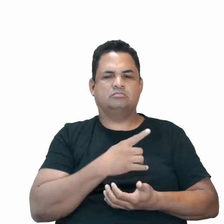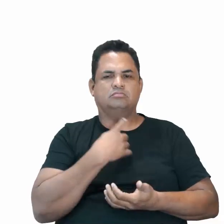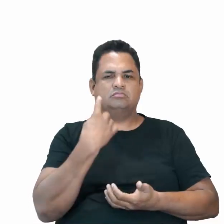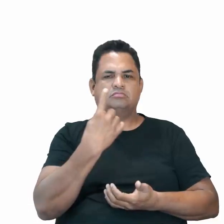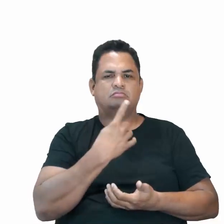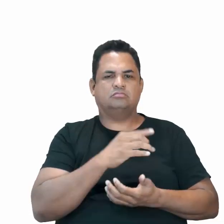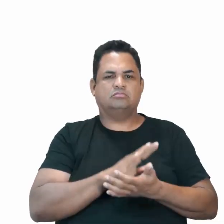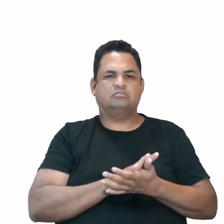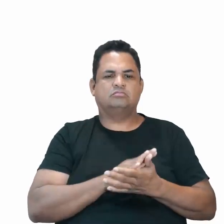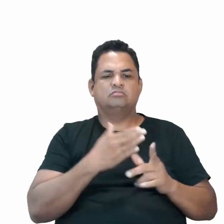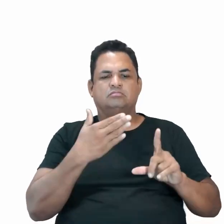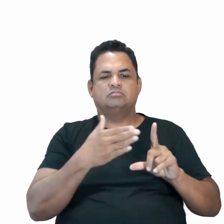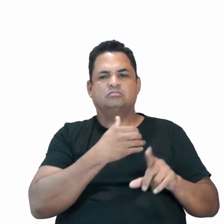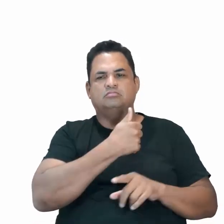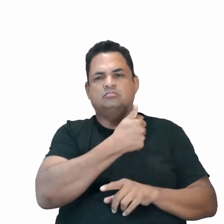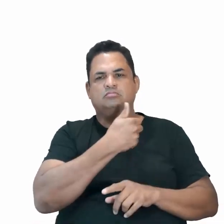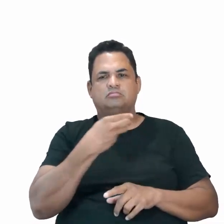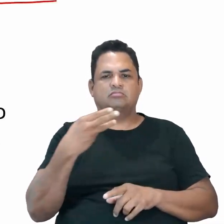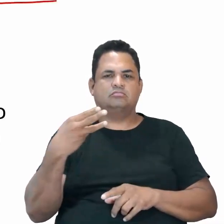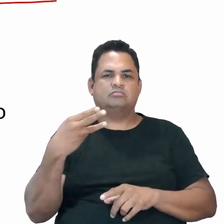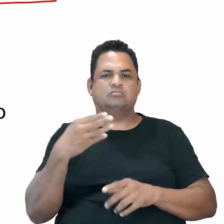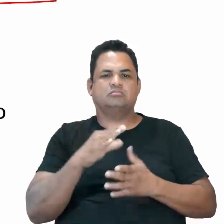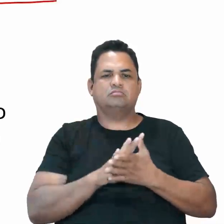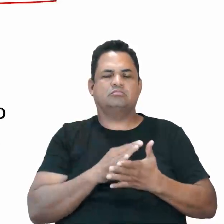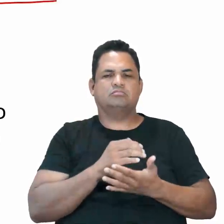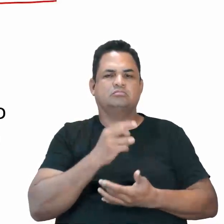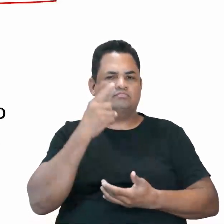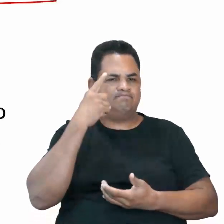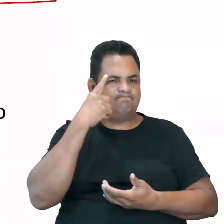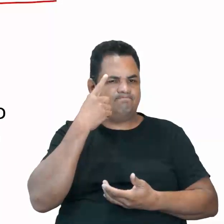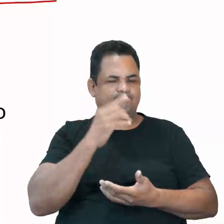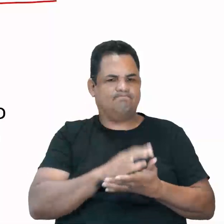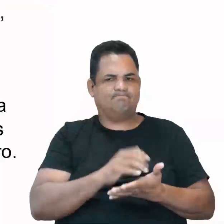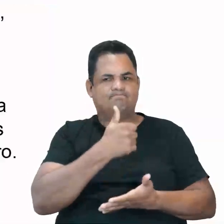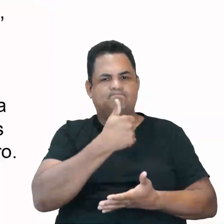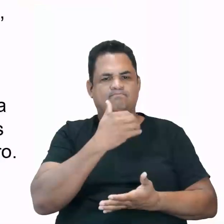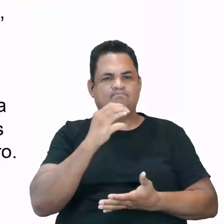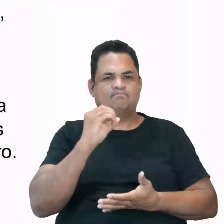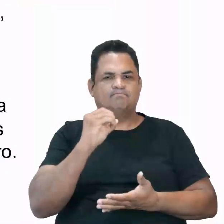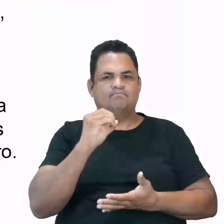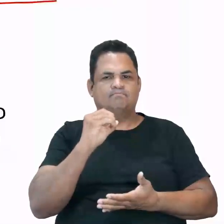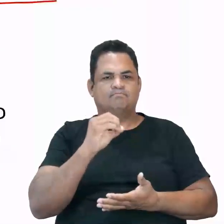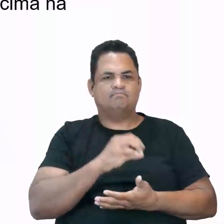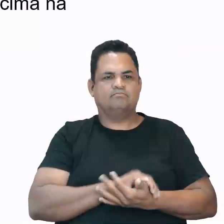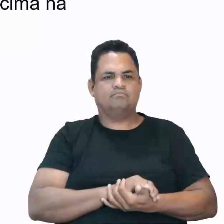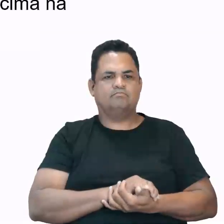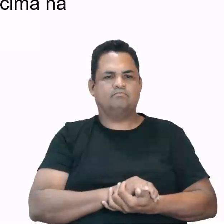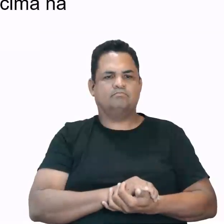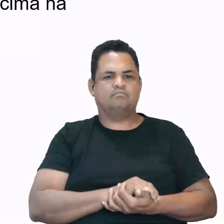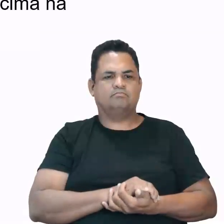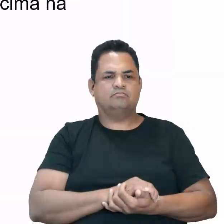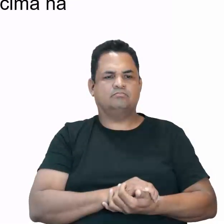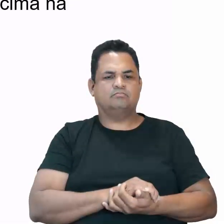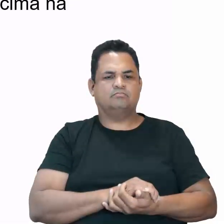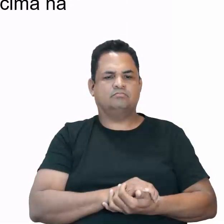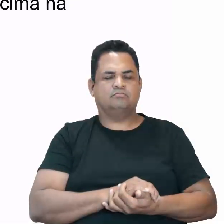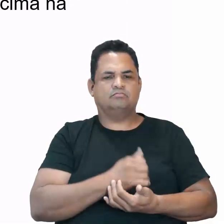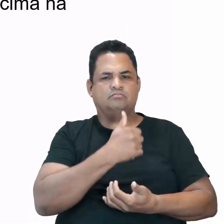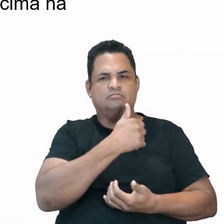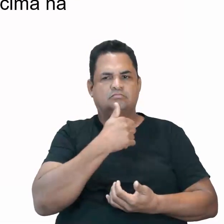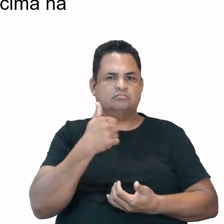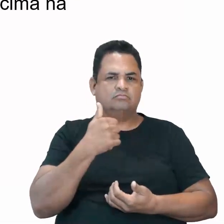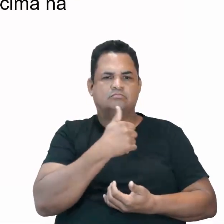slide 13, eu acho que é o 10. Vamos ver aqui. 10. 11. Opa. 11 aqui, pronto. 11,